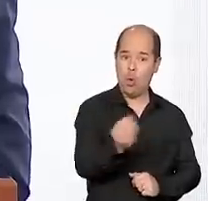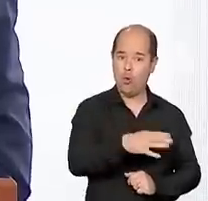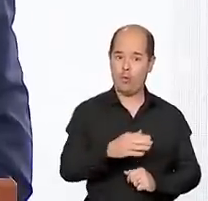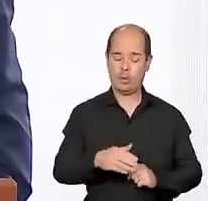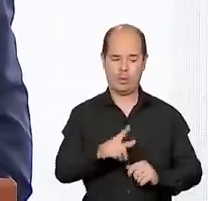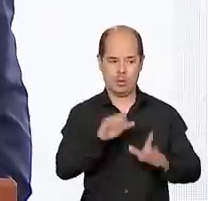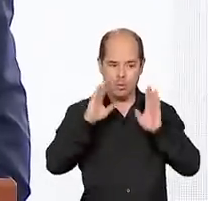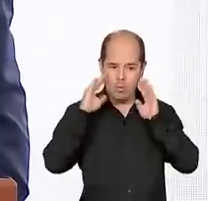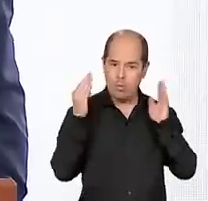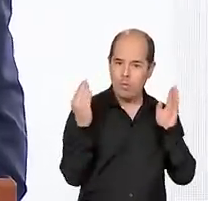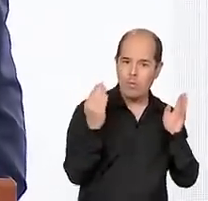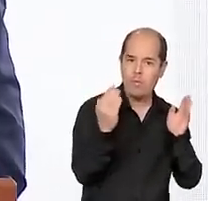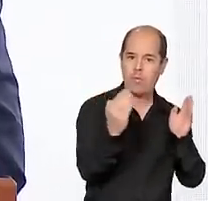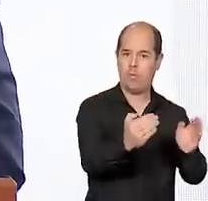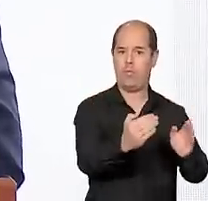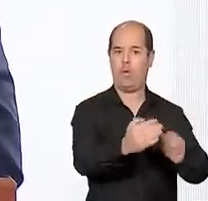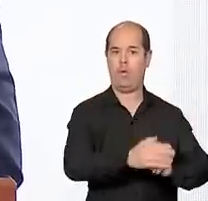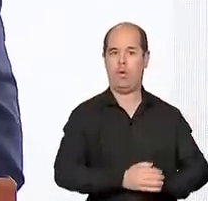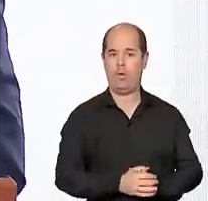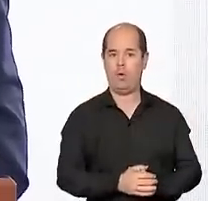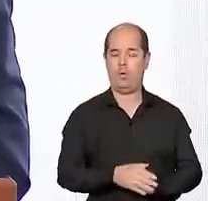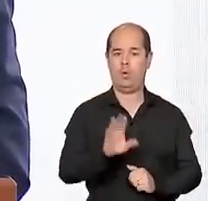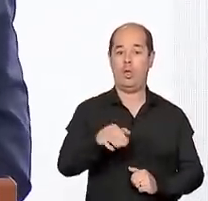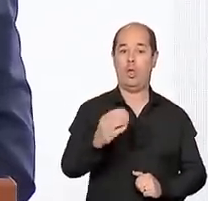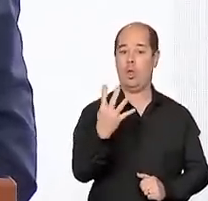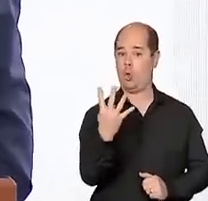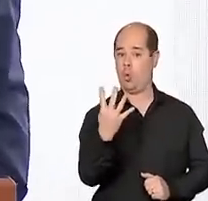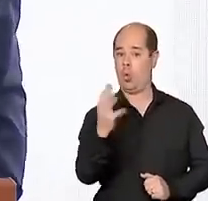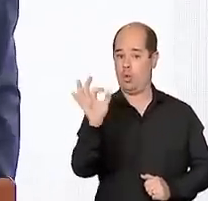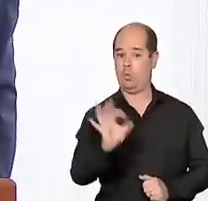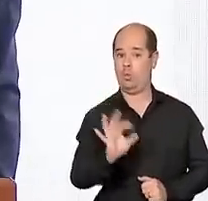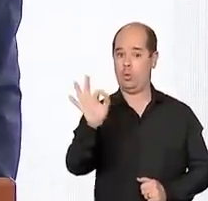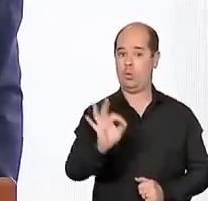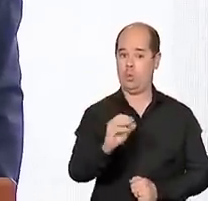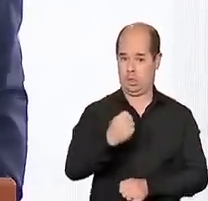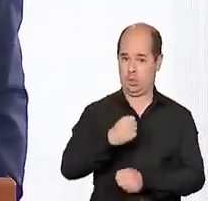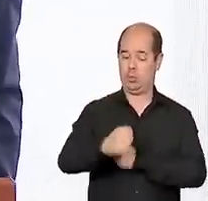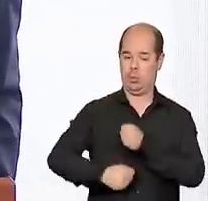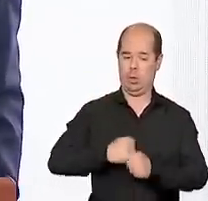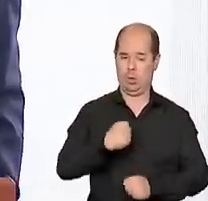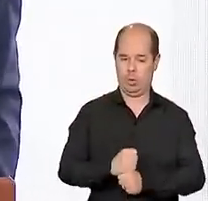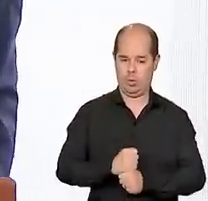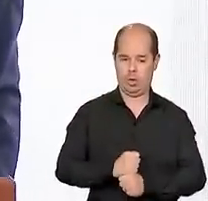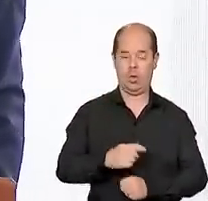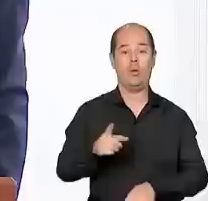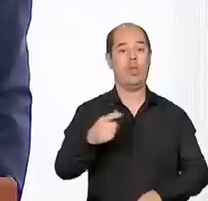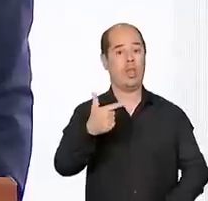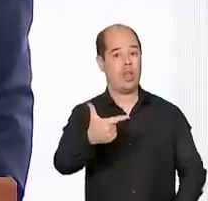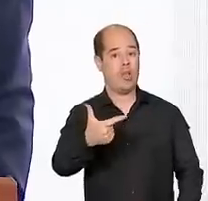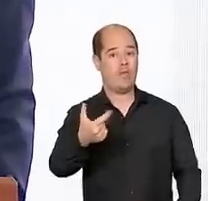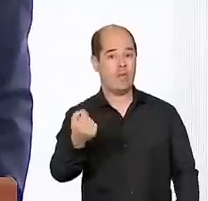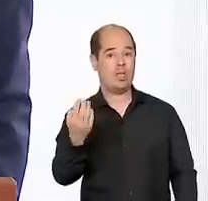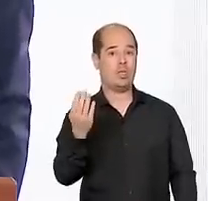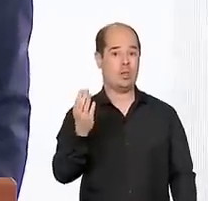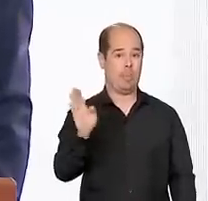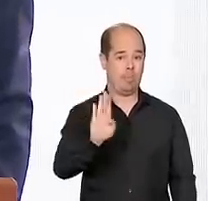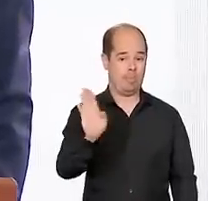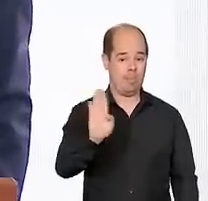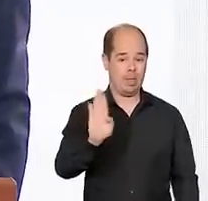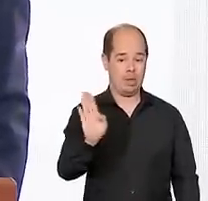TR, só 4% ao ano, e 20 bilhões sem